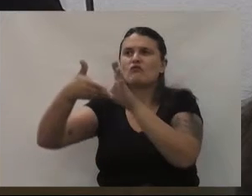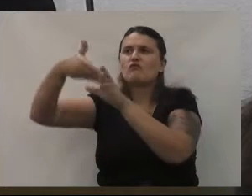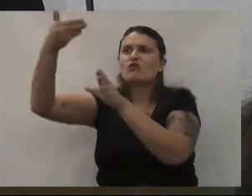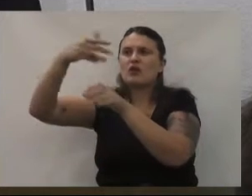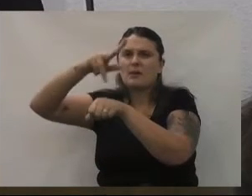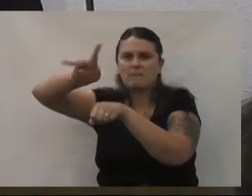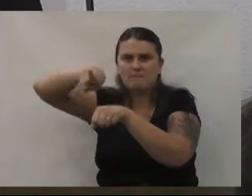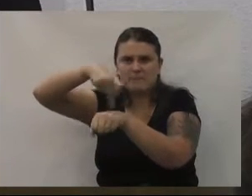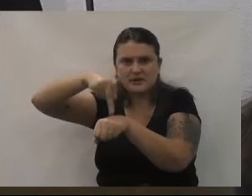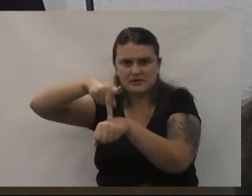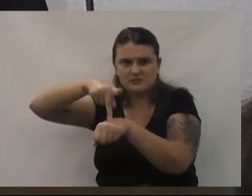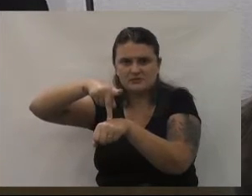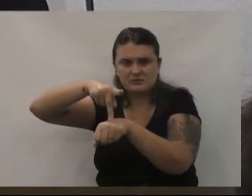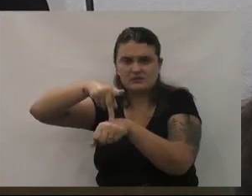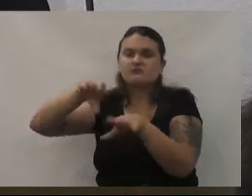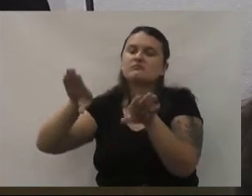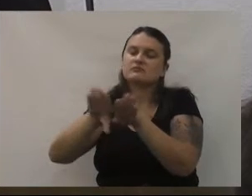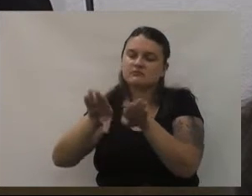incide